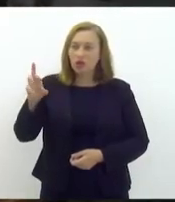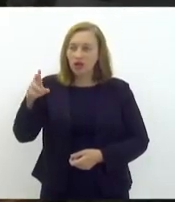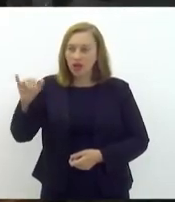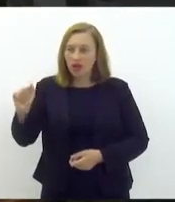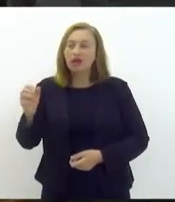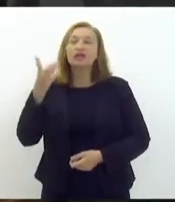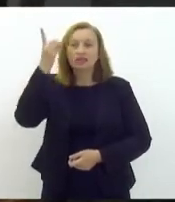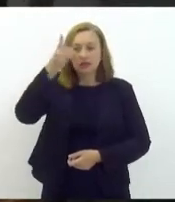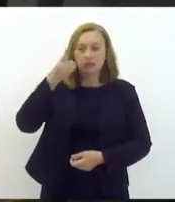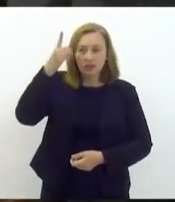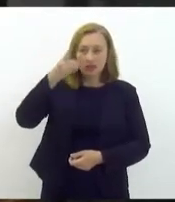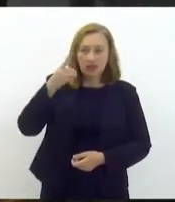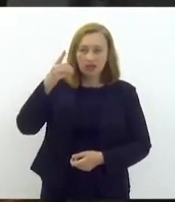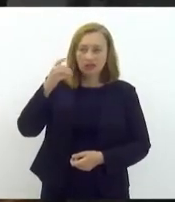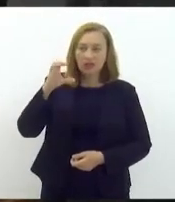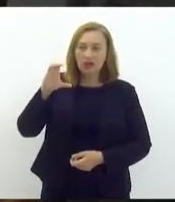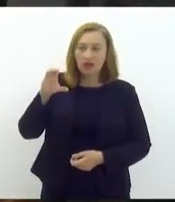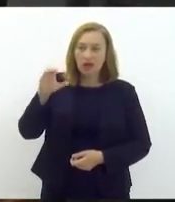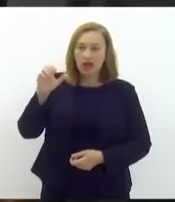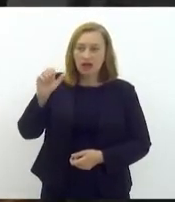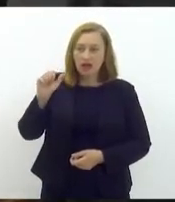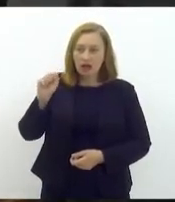Carlos Macedo